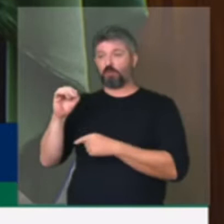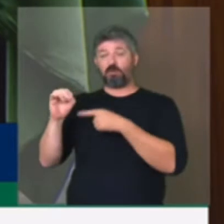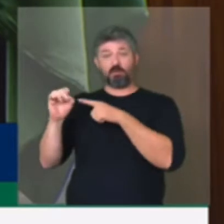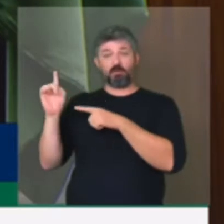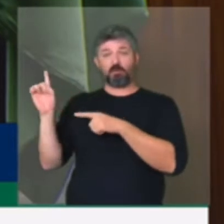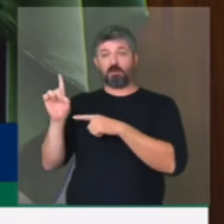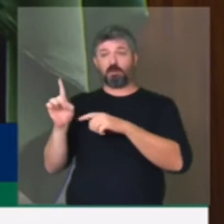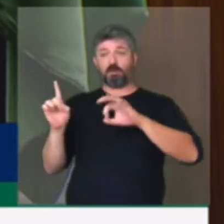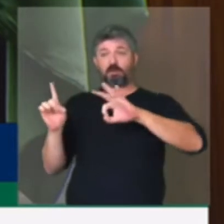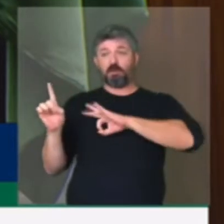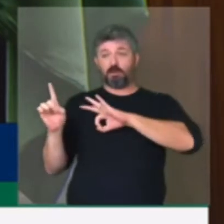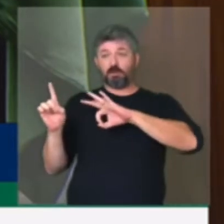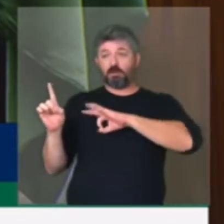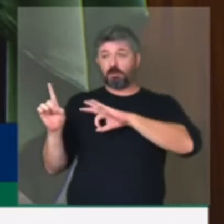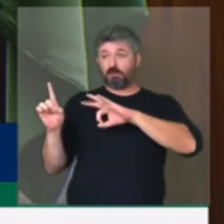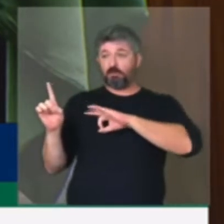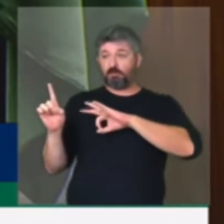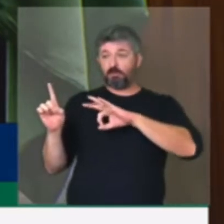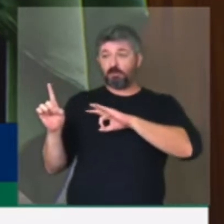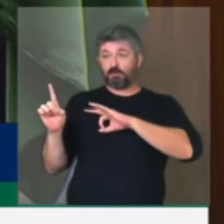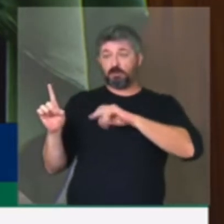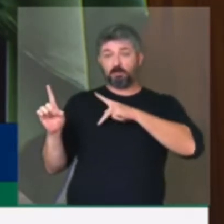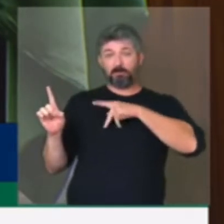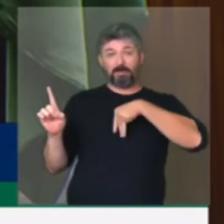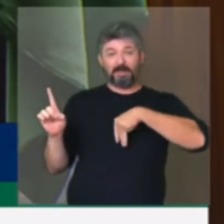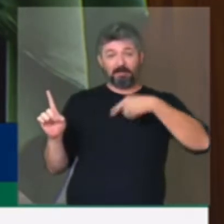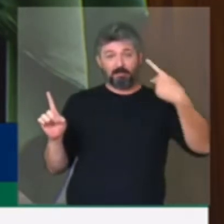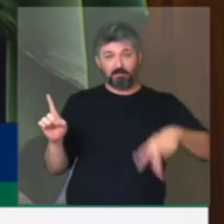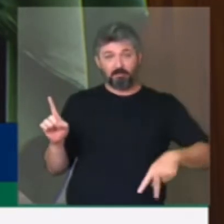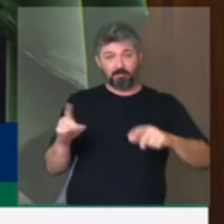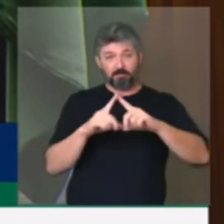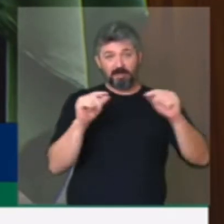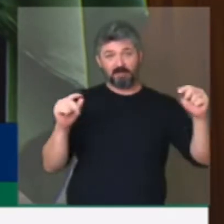pela polícia do Distrito Federal.